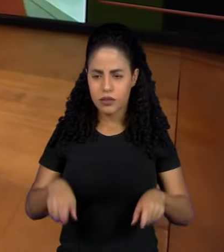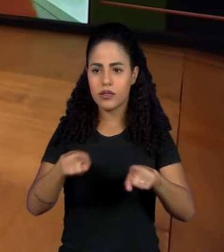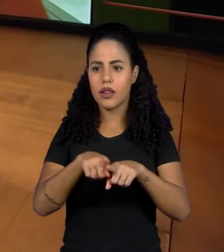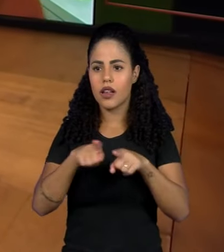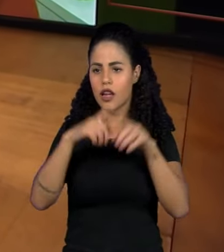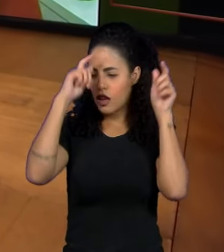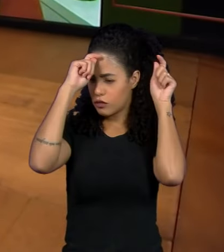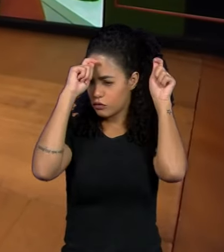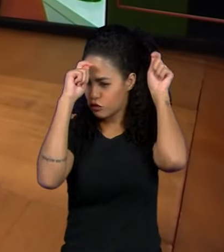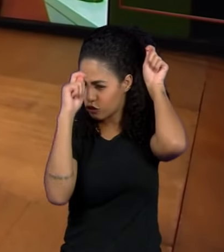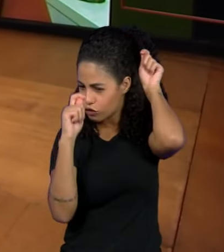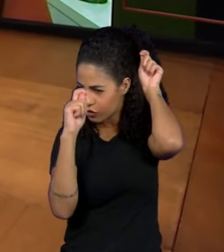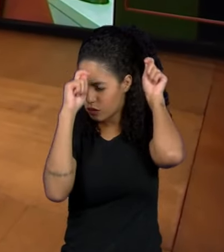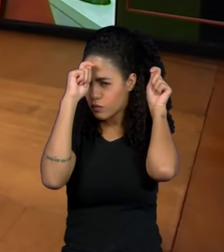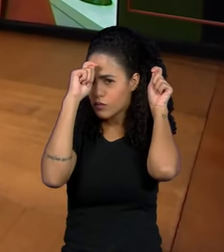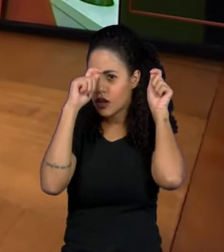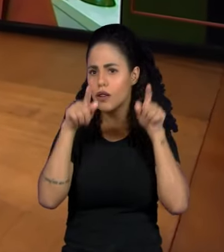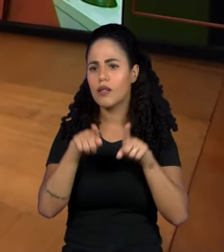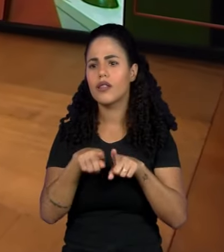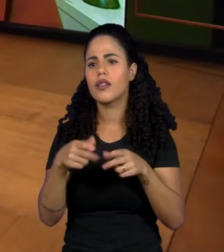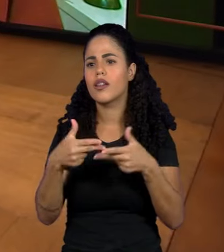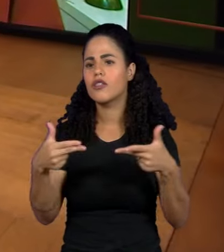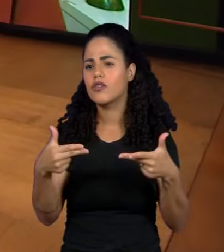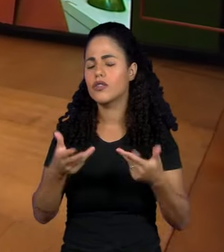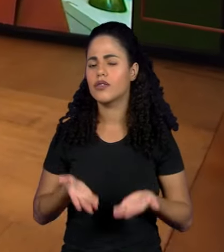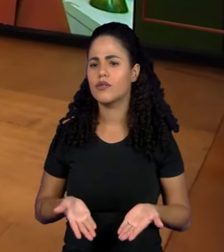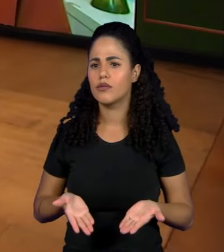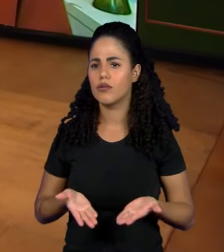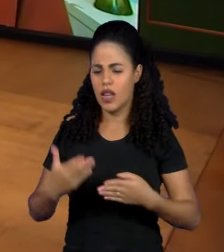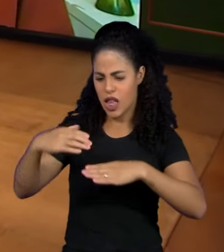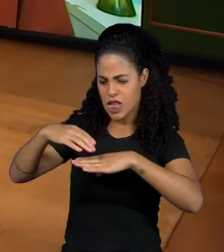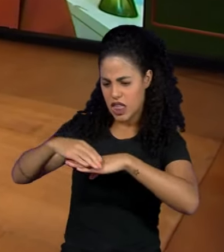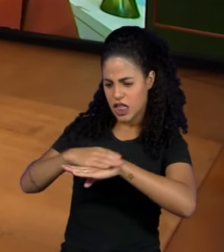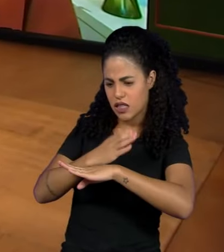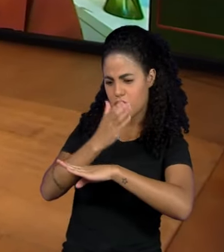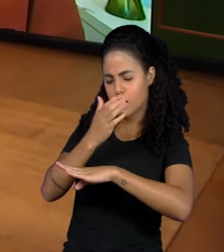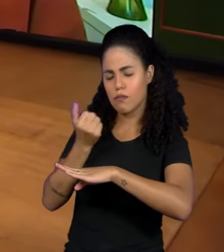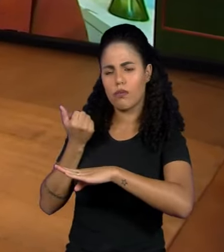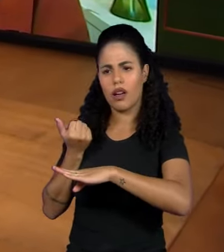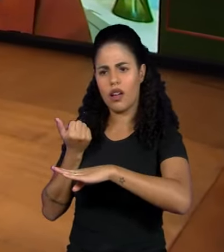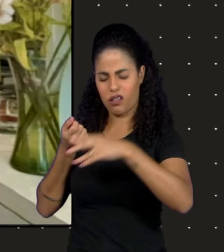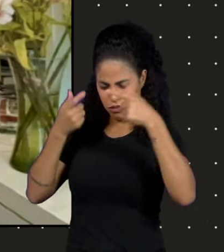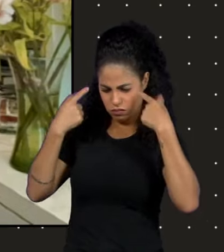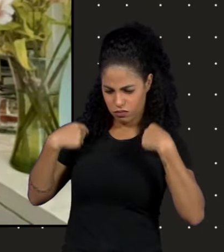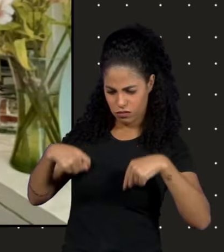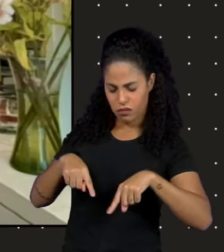chapéu, o terno Panamá, sapato bicolor e tal,